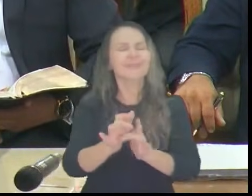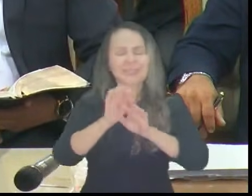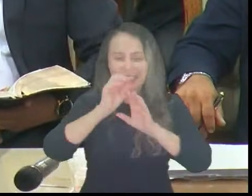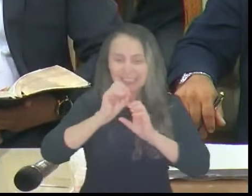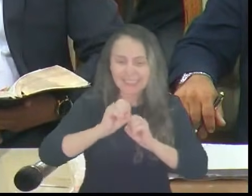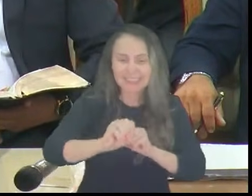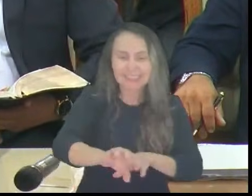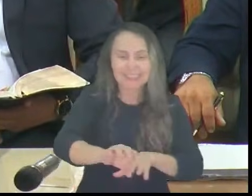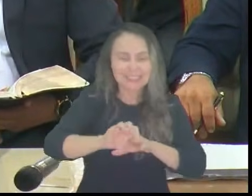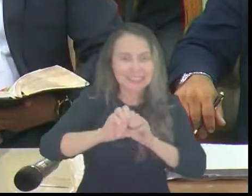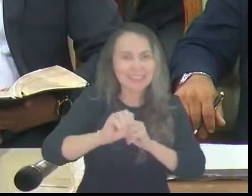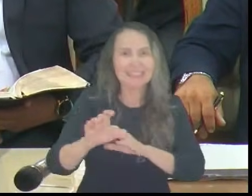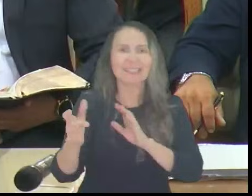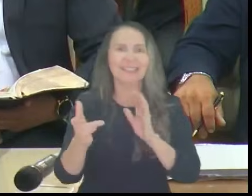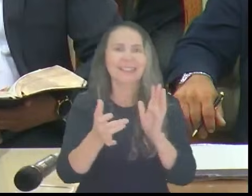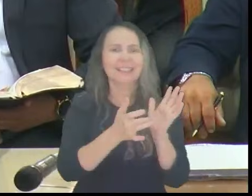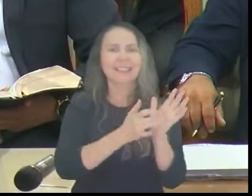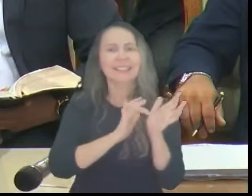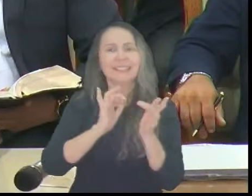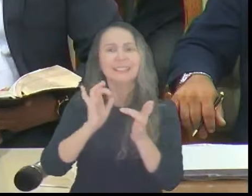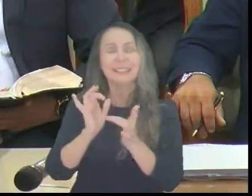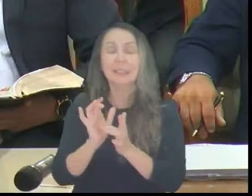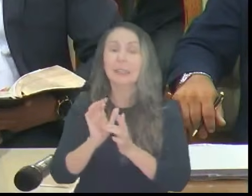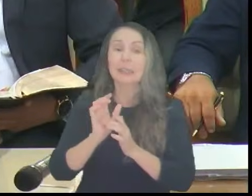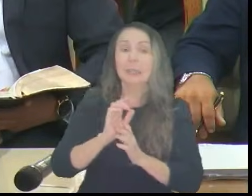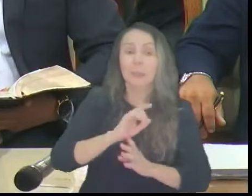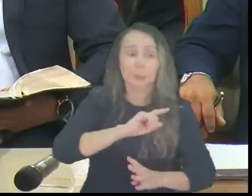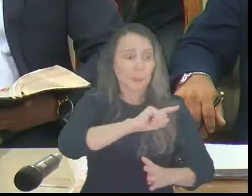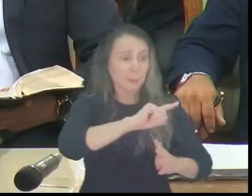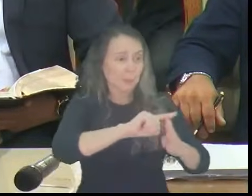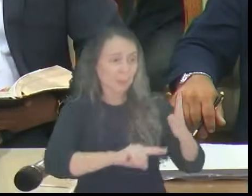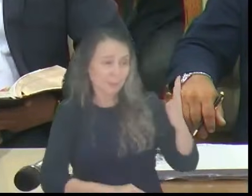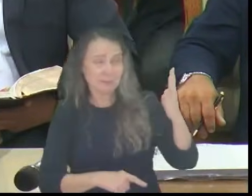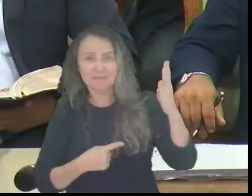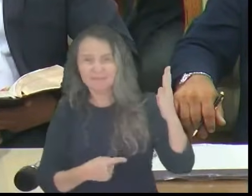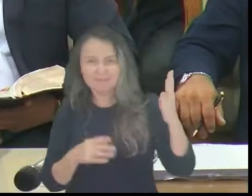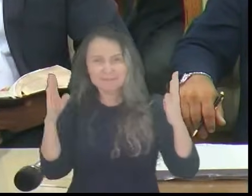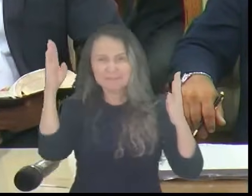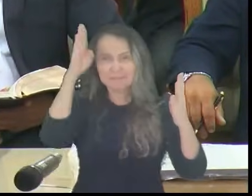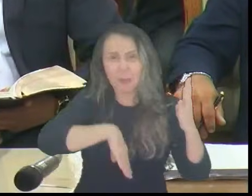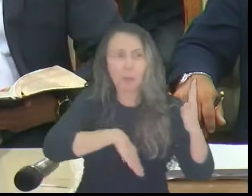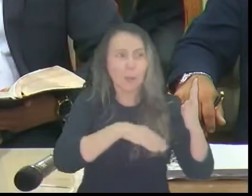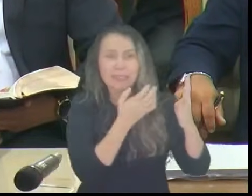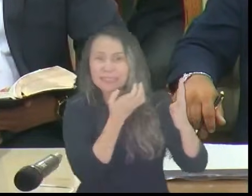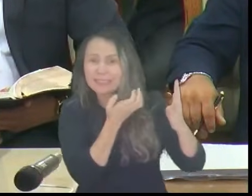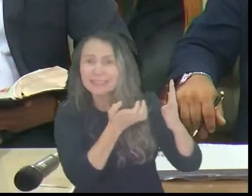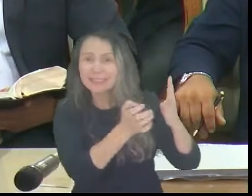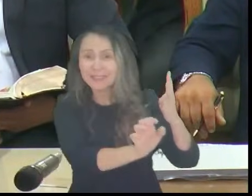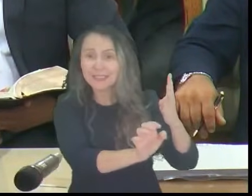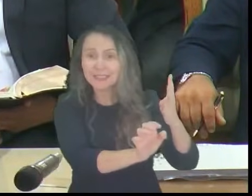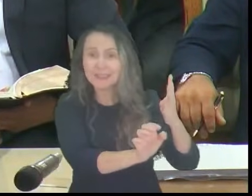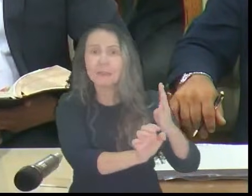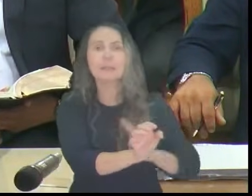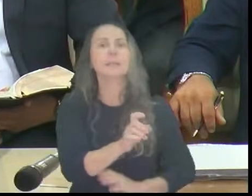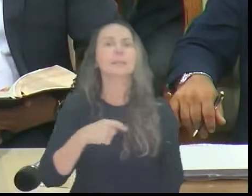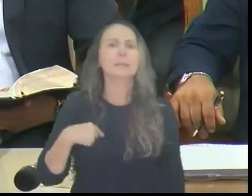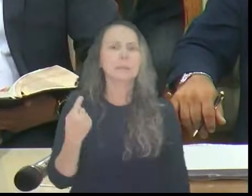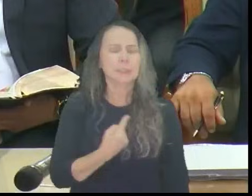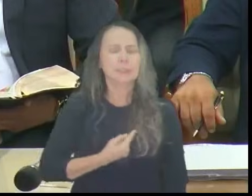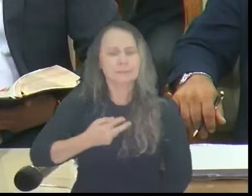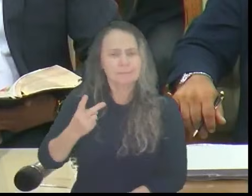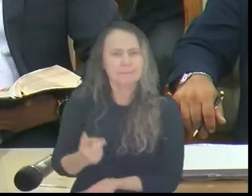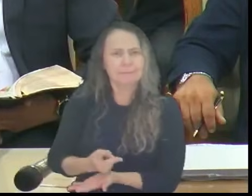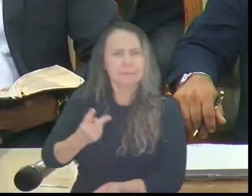a doutrina de Jesus, mesmo que Anás não queira, mesmo que Caifás não queira, mesmo que João não queira, mesmo